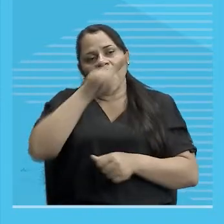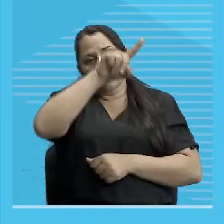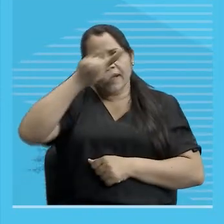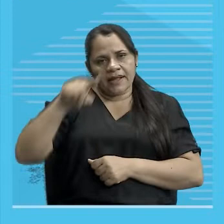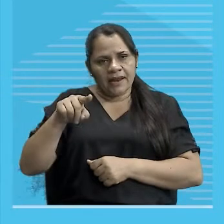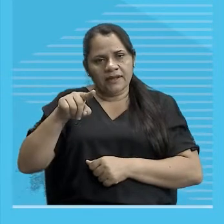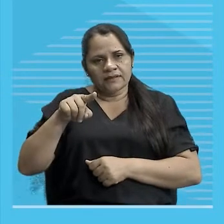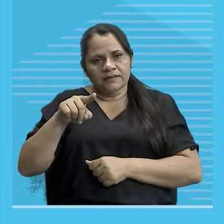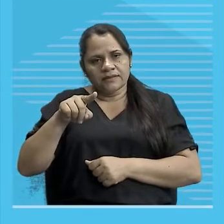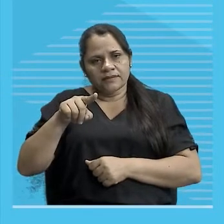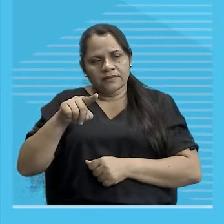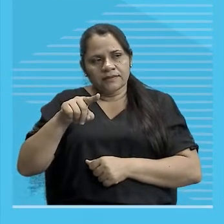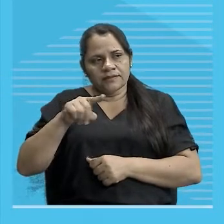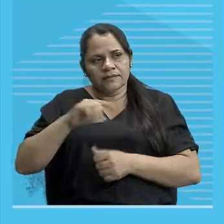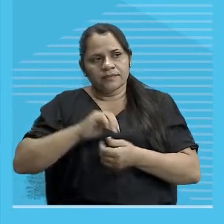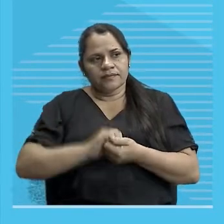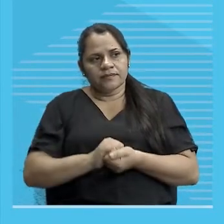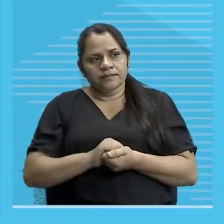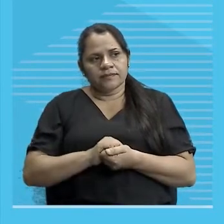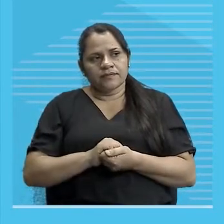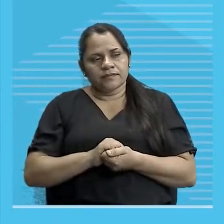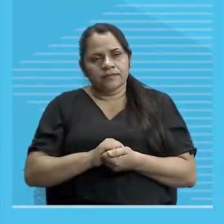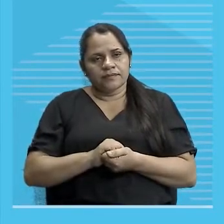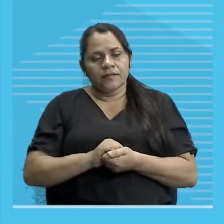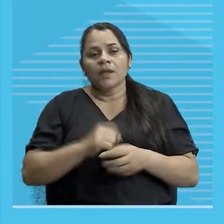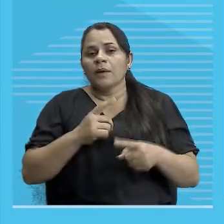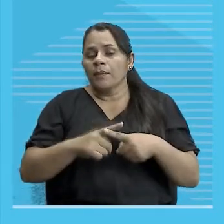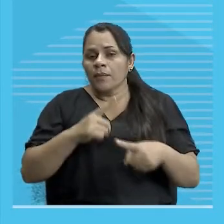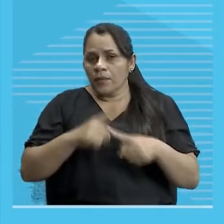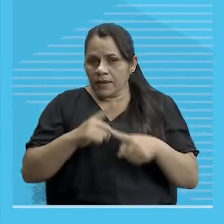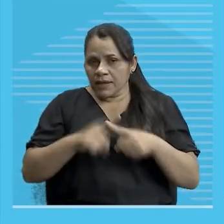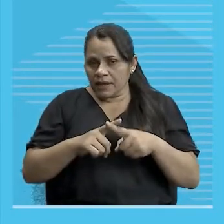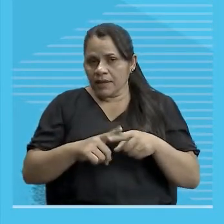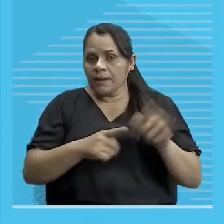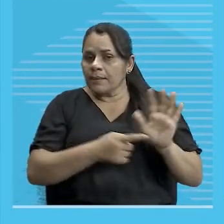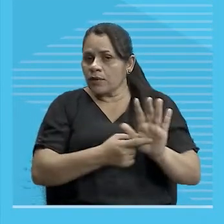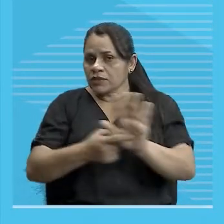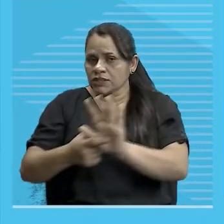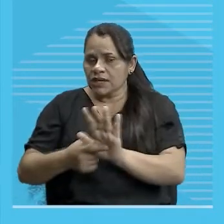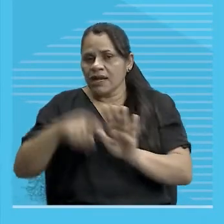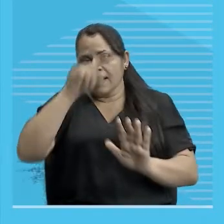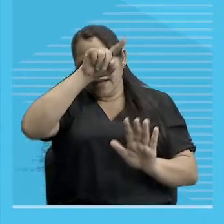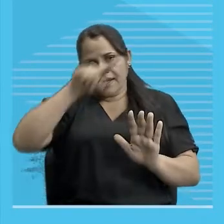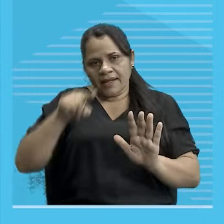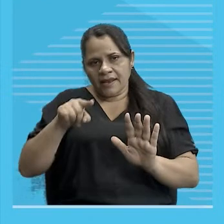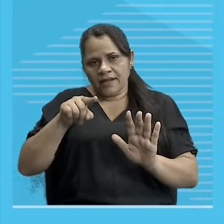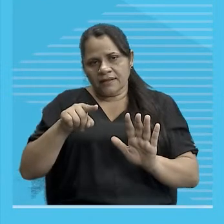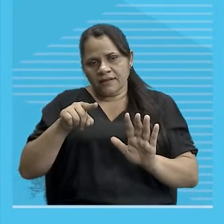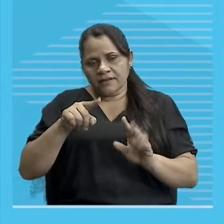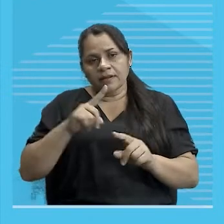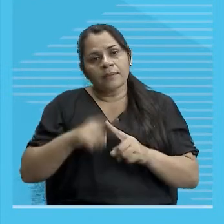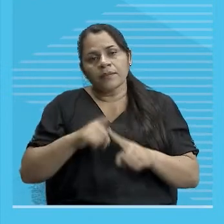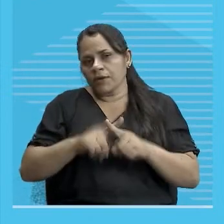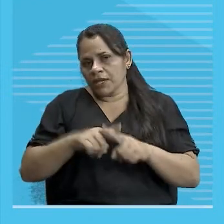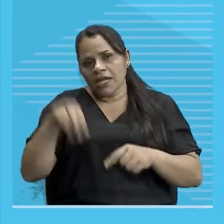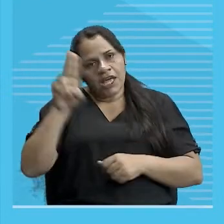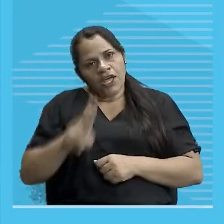a crase. Por que que você vai indicar a crase? Porque é uma situação